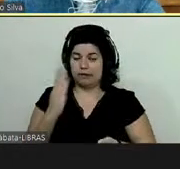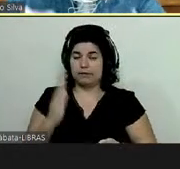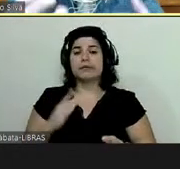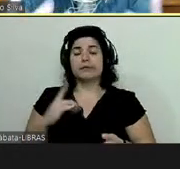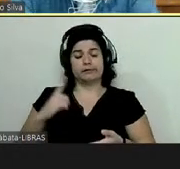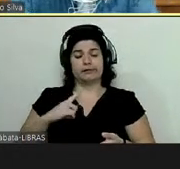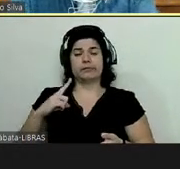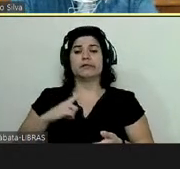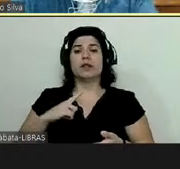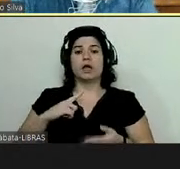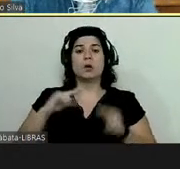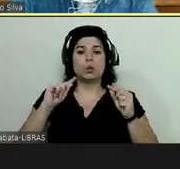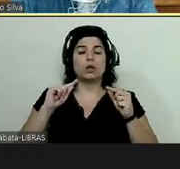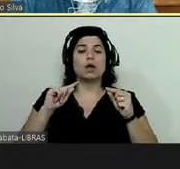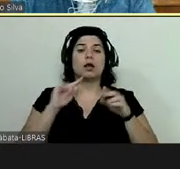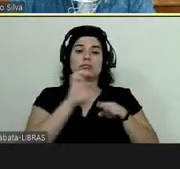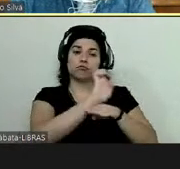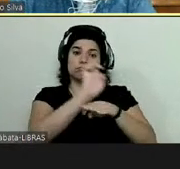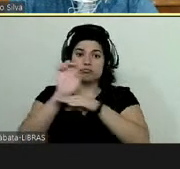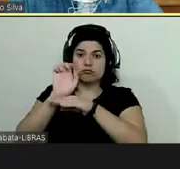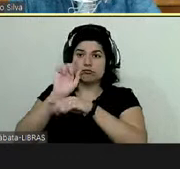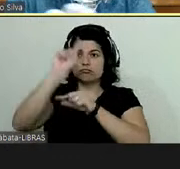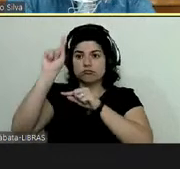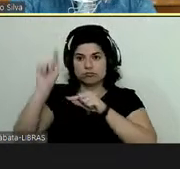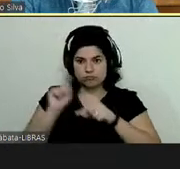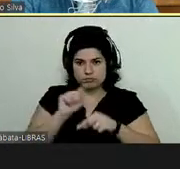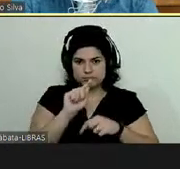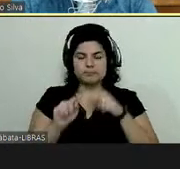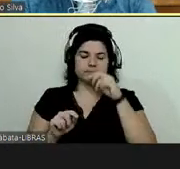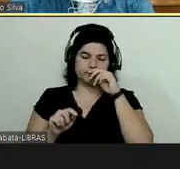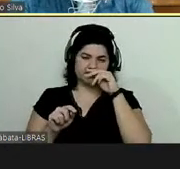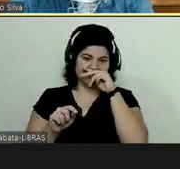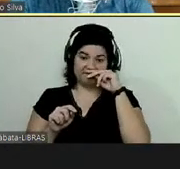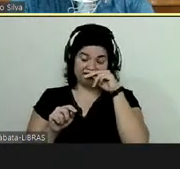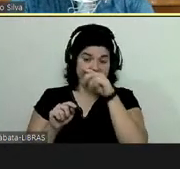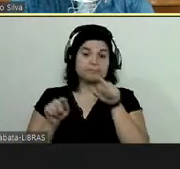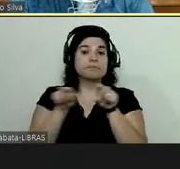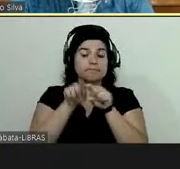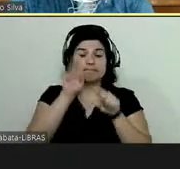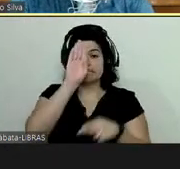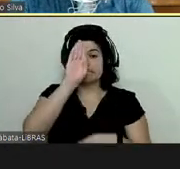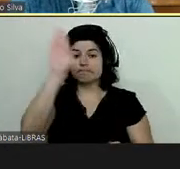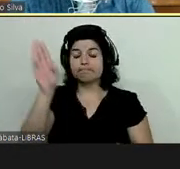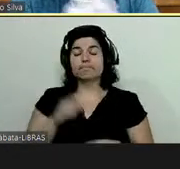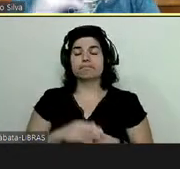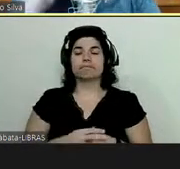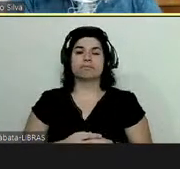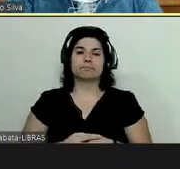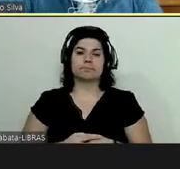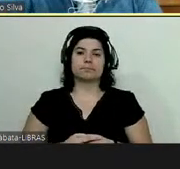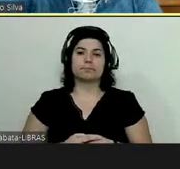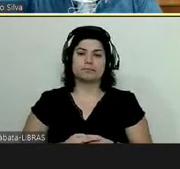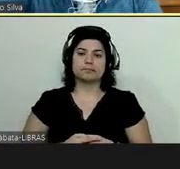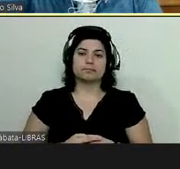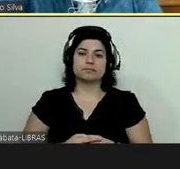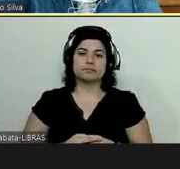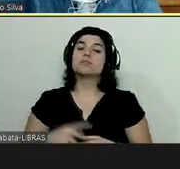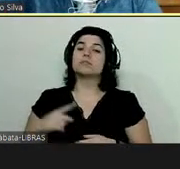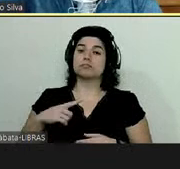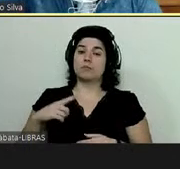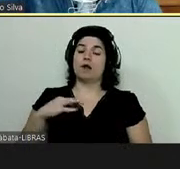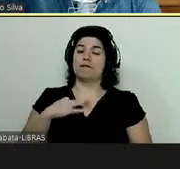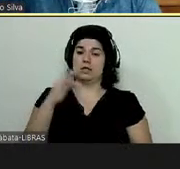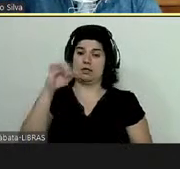grande protagonismo dos estados e o caldo principal aqui dessa história toda embora o